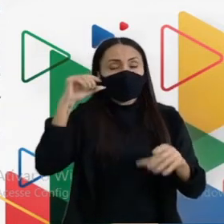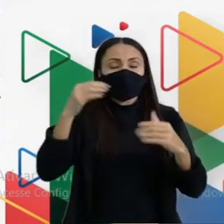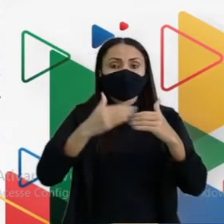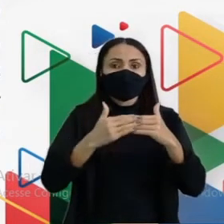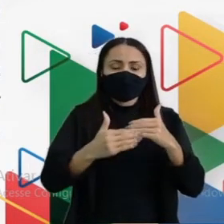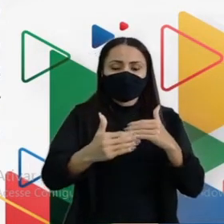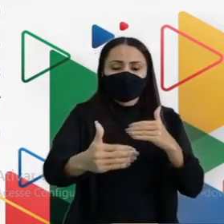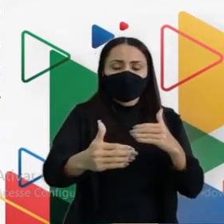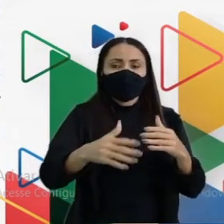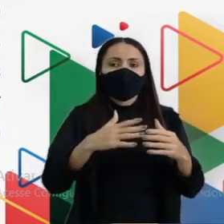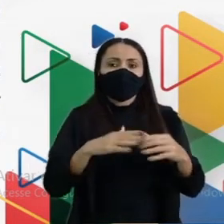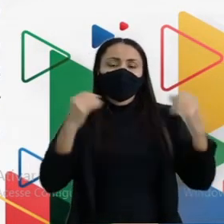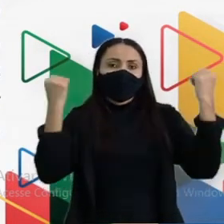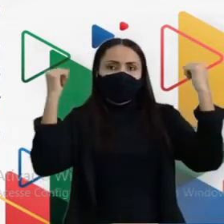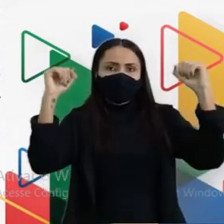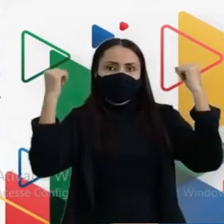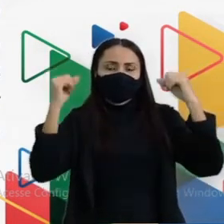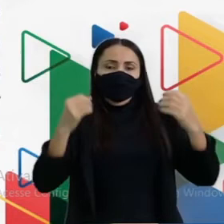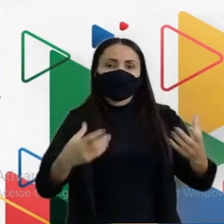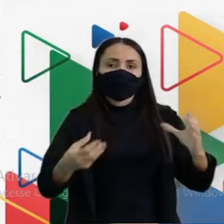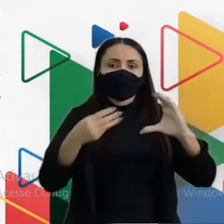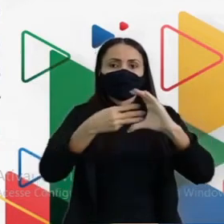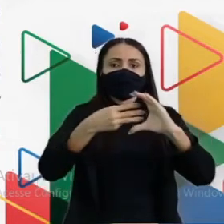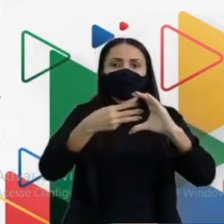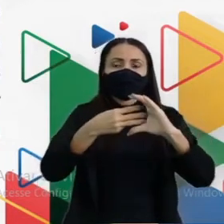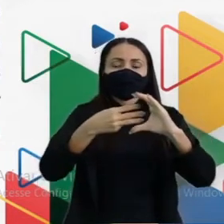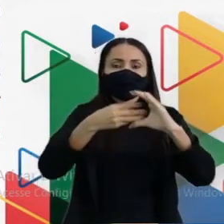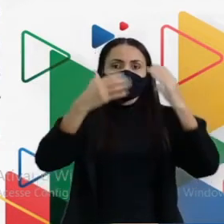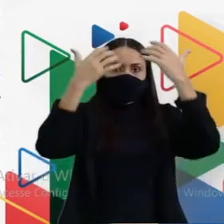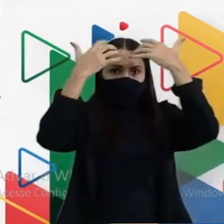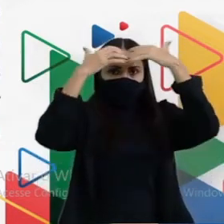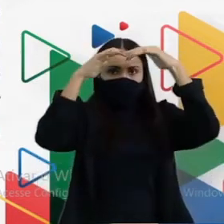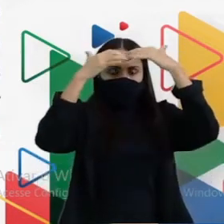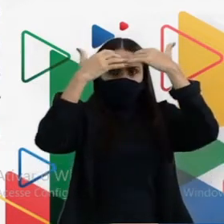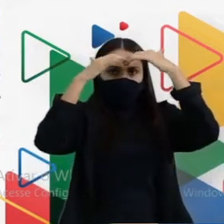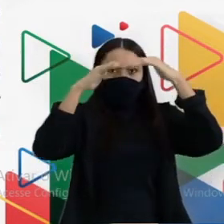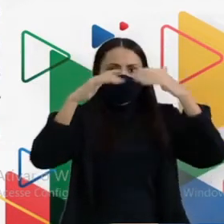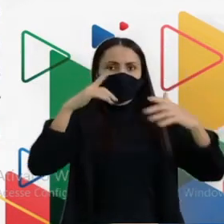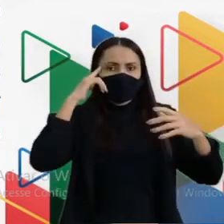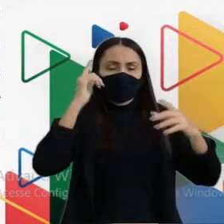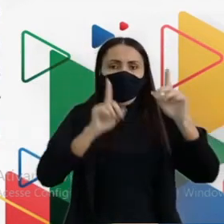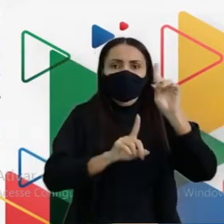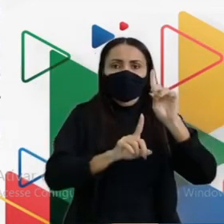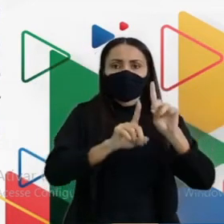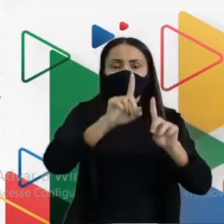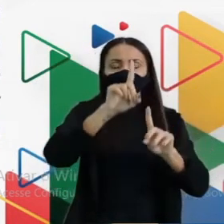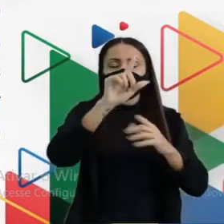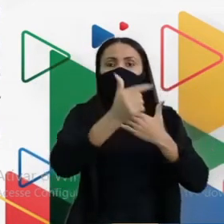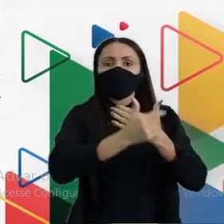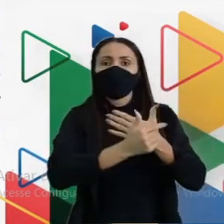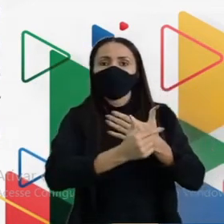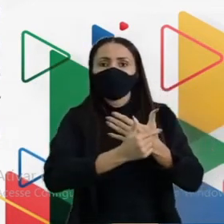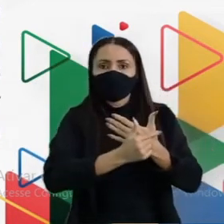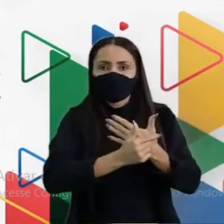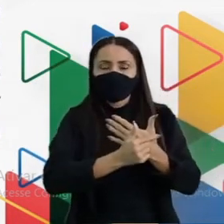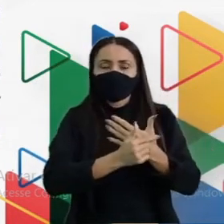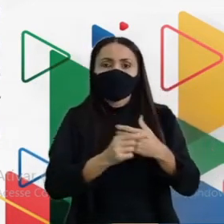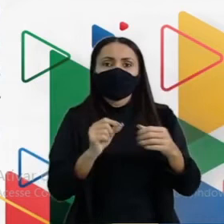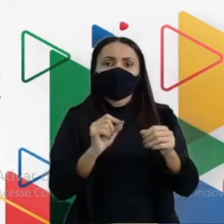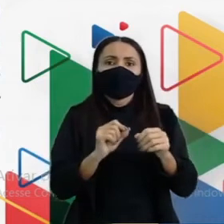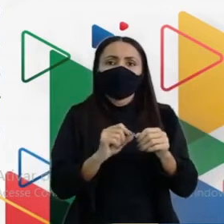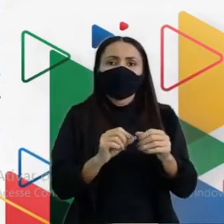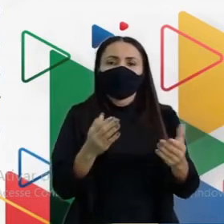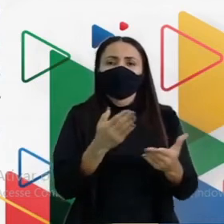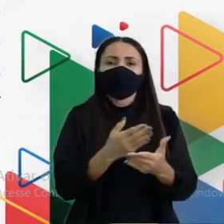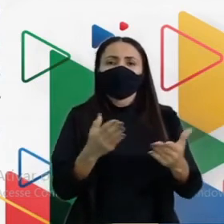uma atividade física, as células do cérebro chegam a altos níveis de funcionamento. Isso faz com que